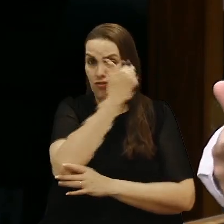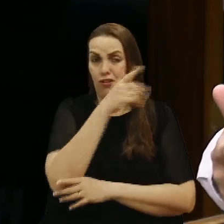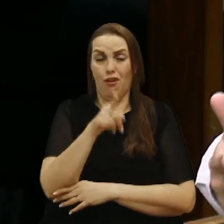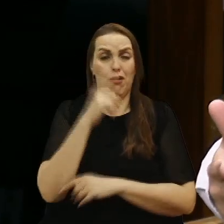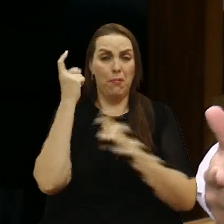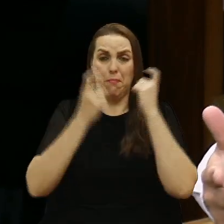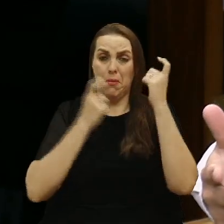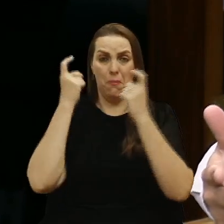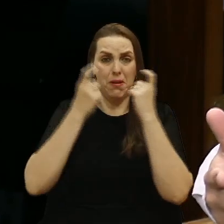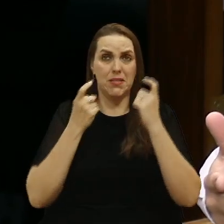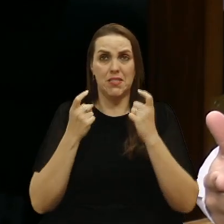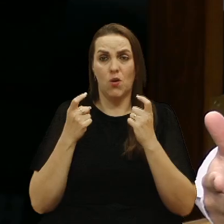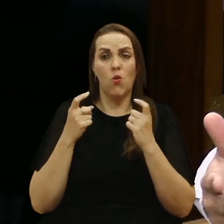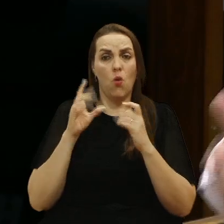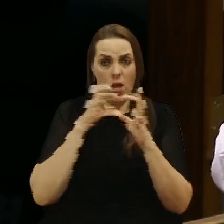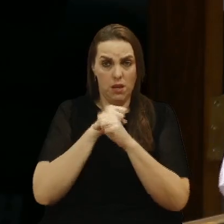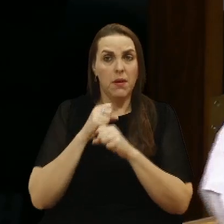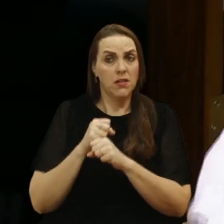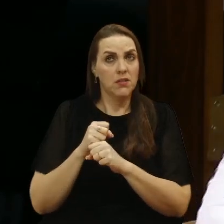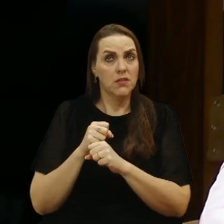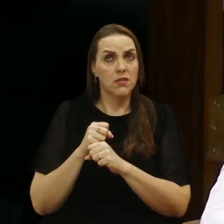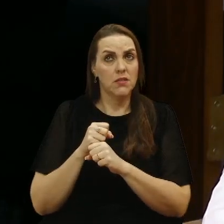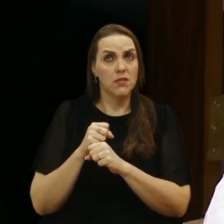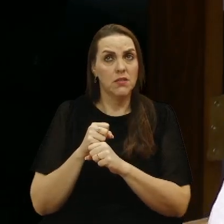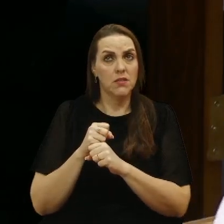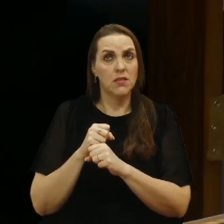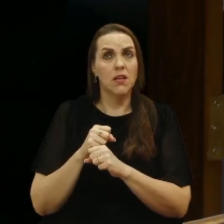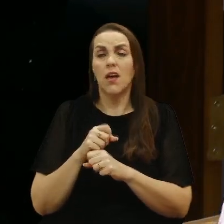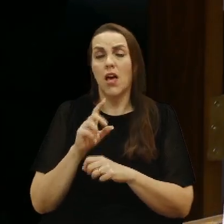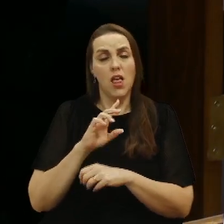com os animais, não estará falando